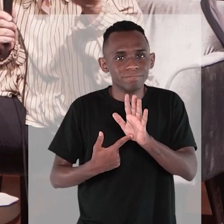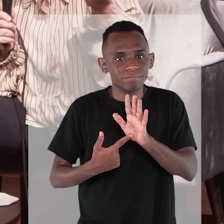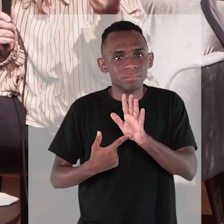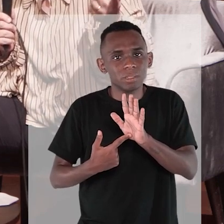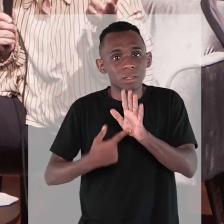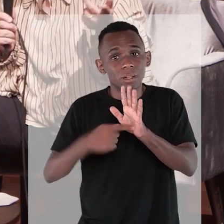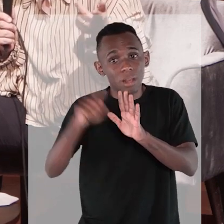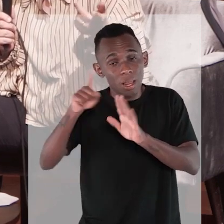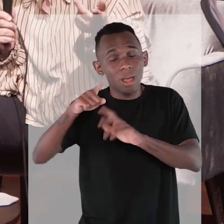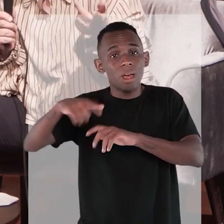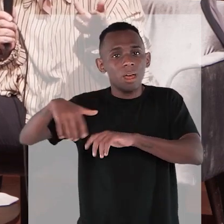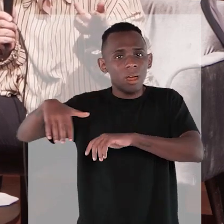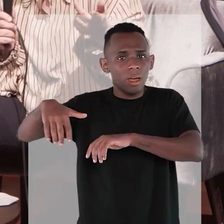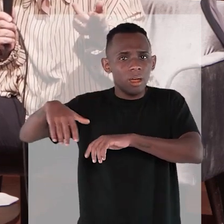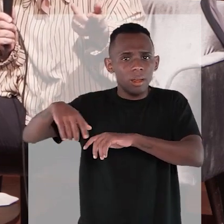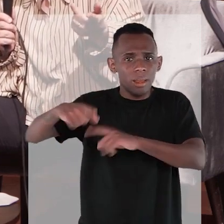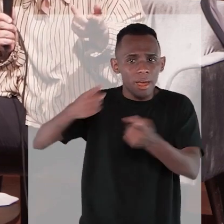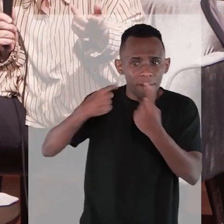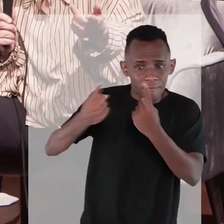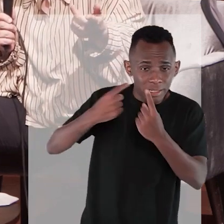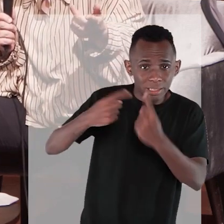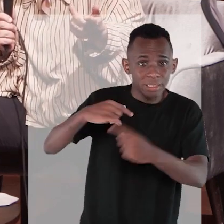avenida em São Paulo, daquele jeito que ele desceu.